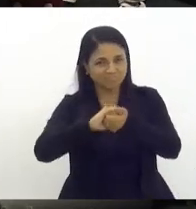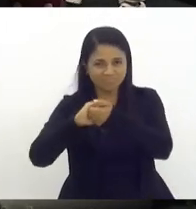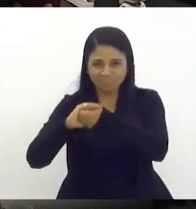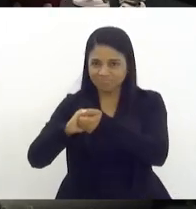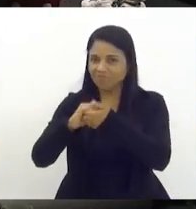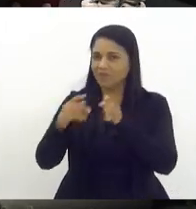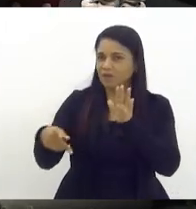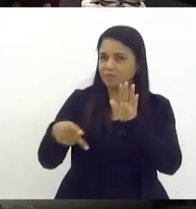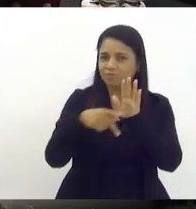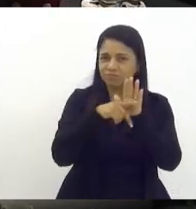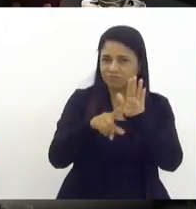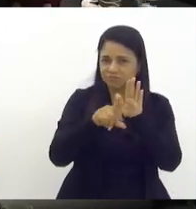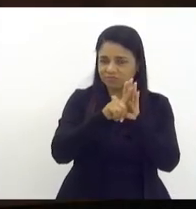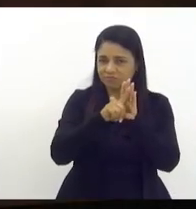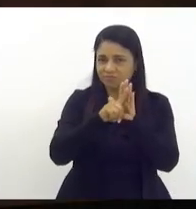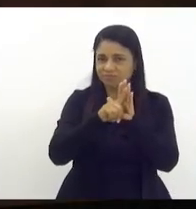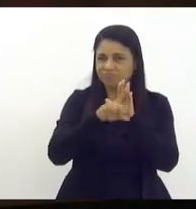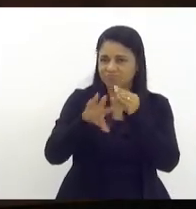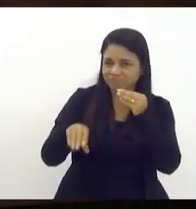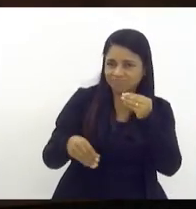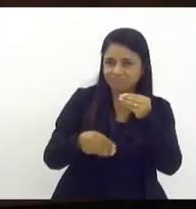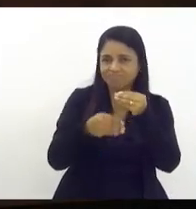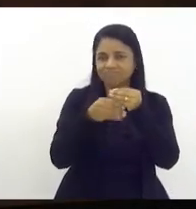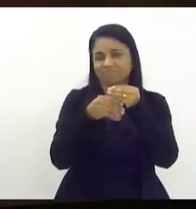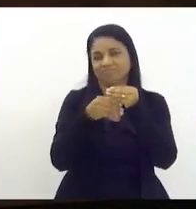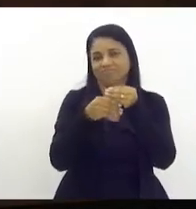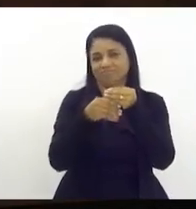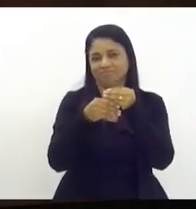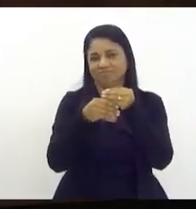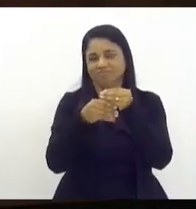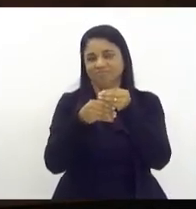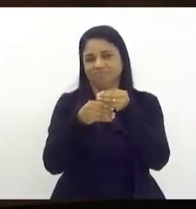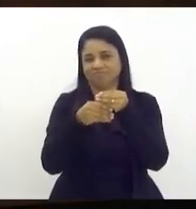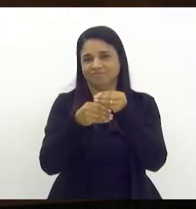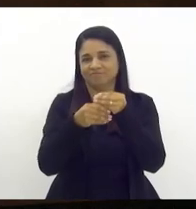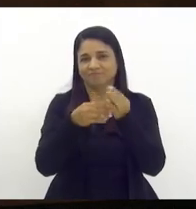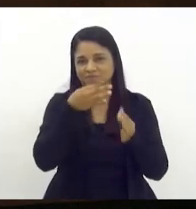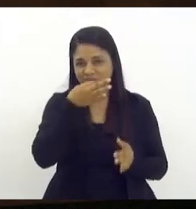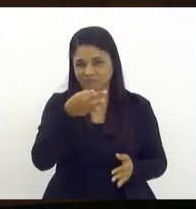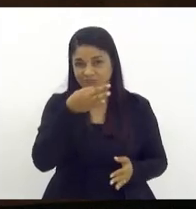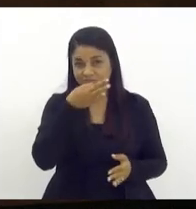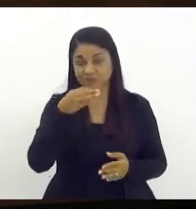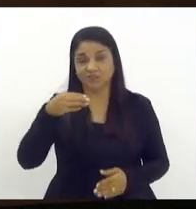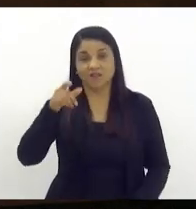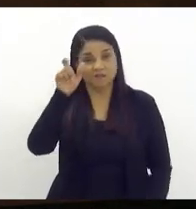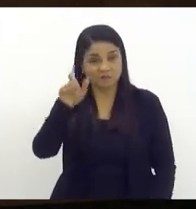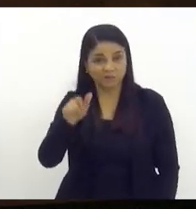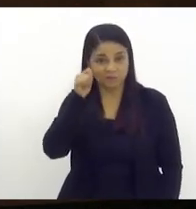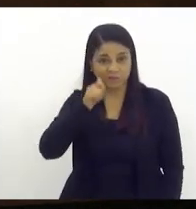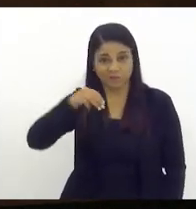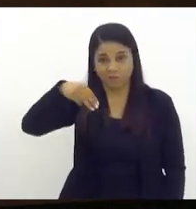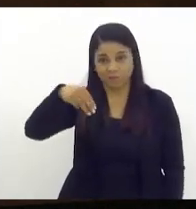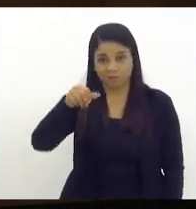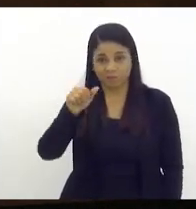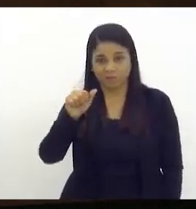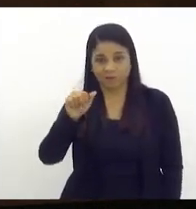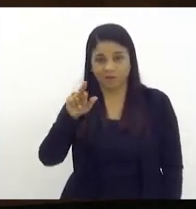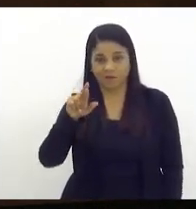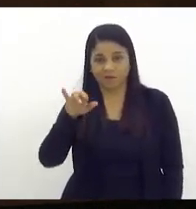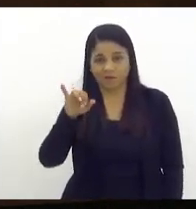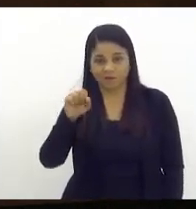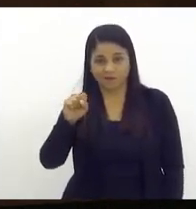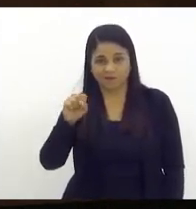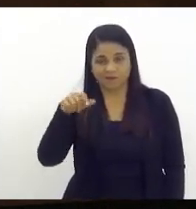projeto e acrescentar um ponto pequeno. As marisqueiras sempre foram grandes aliadas da preservação